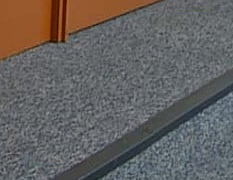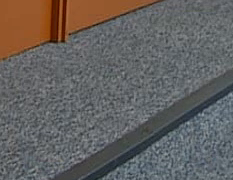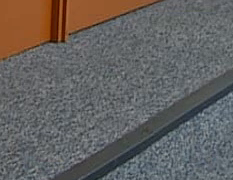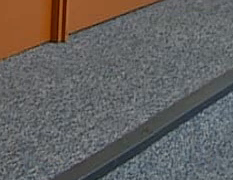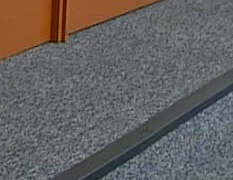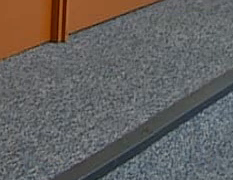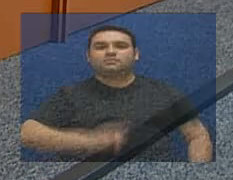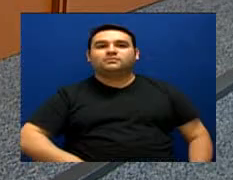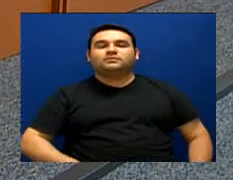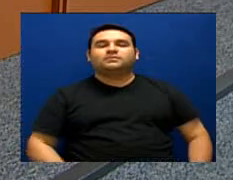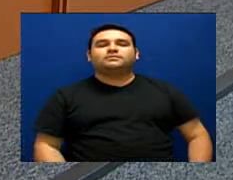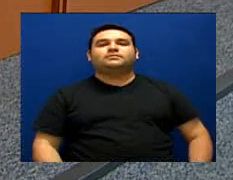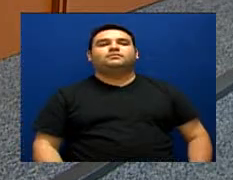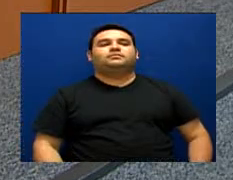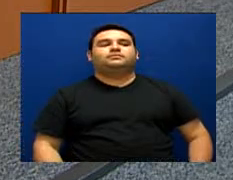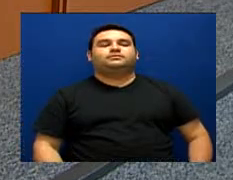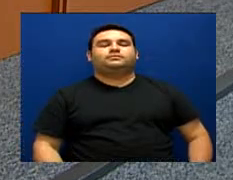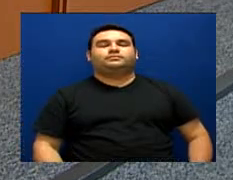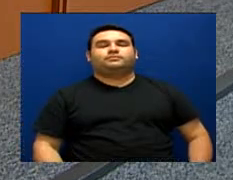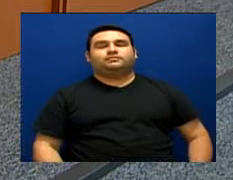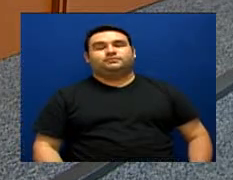Boa tarde. Boa tarde.